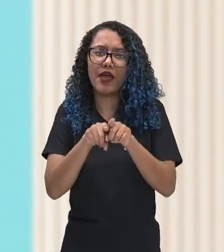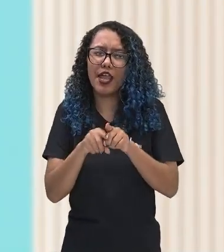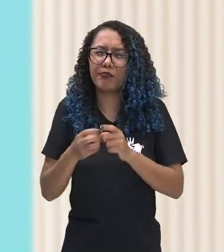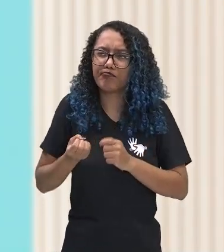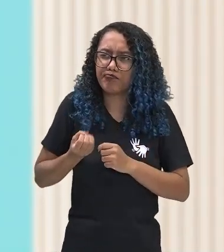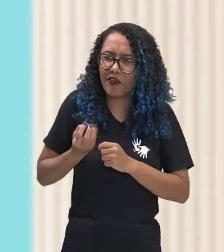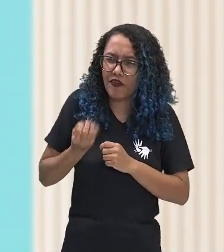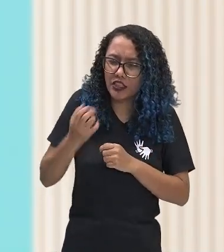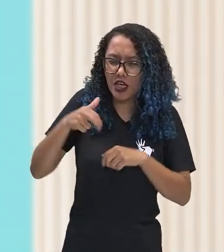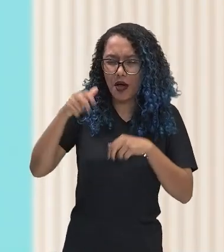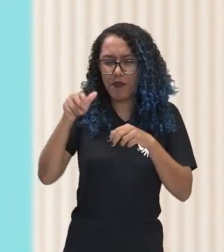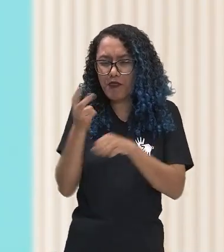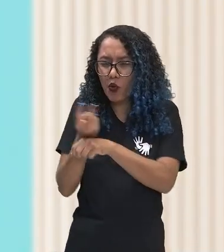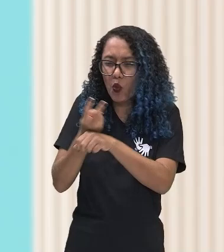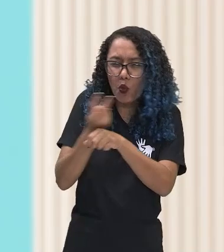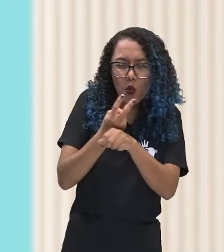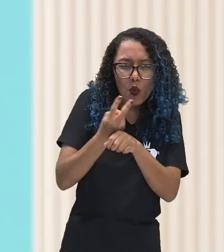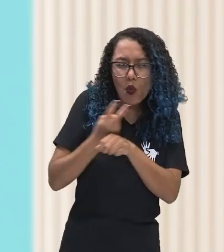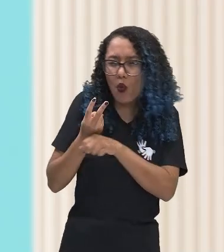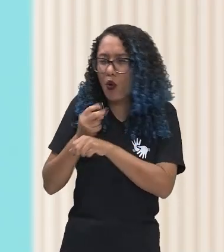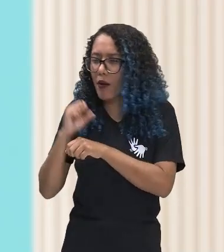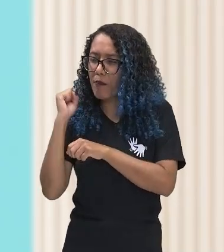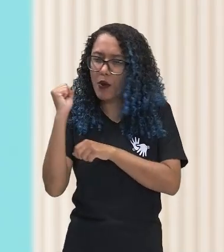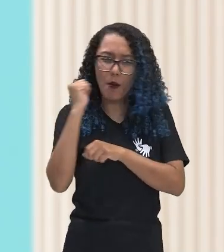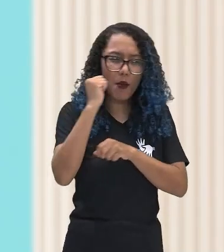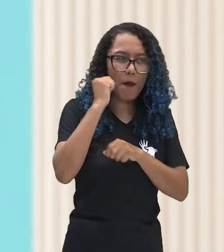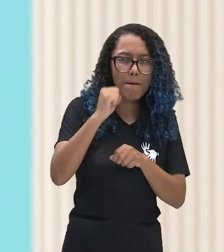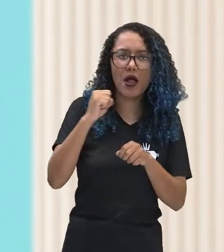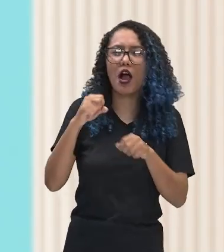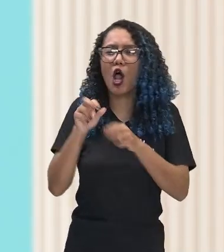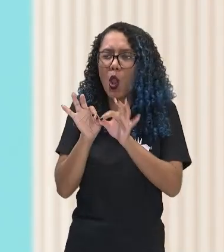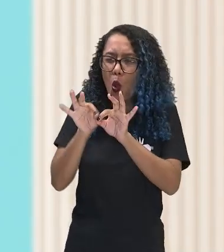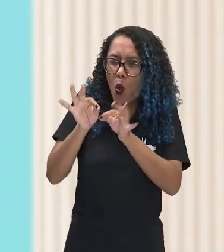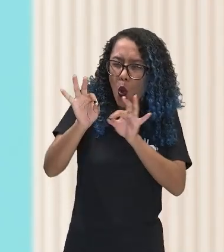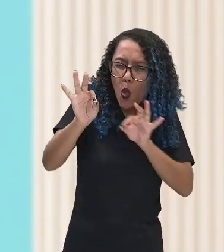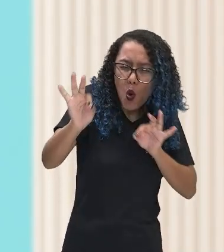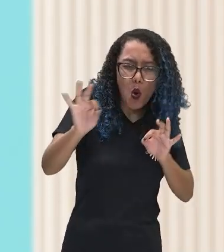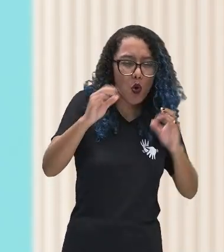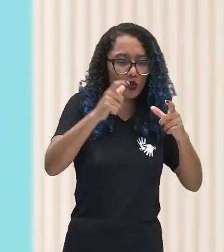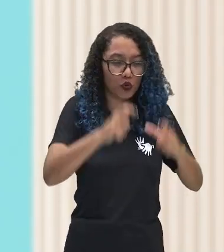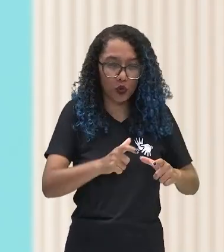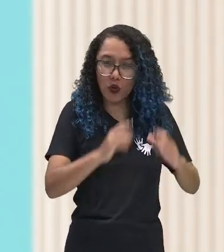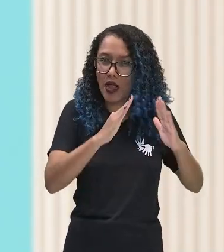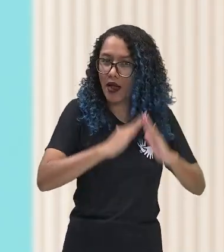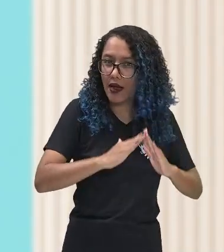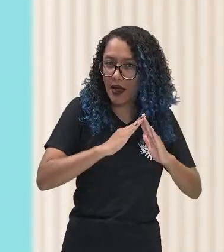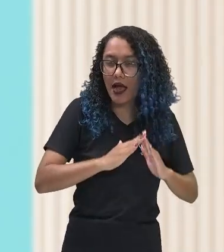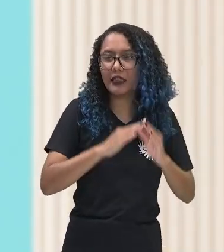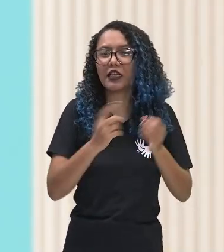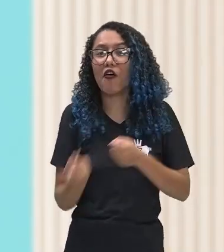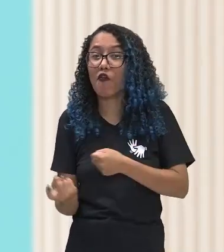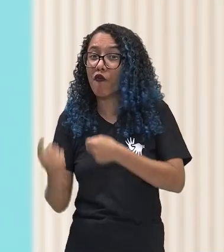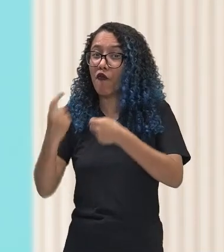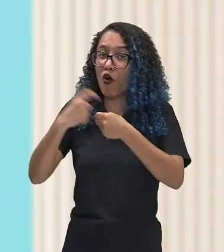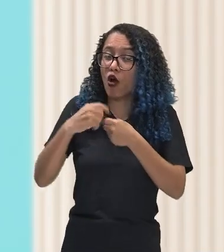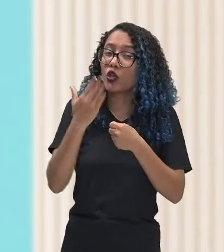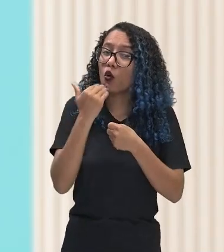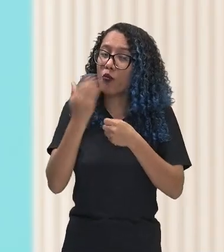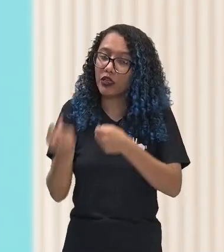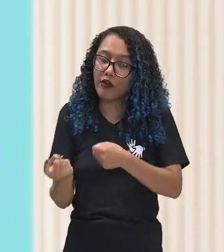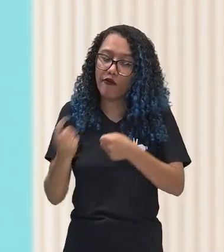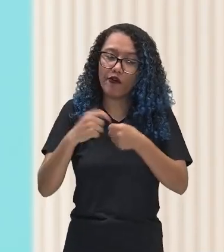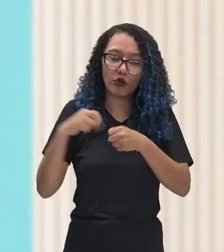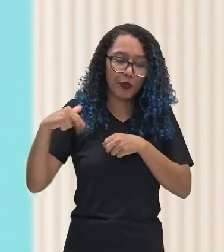Passando tempo caçando né mais longe das suas comunidades e retornando com o alimento e assim isso foi conferindo